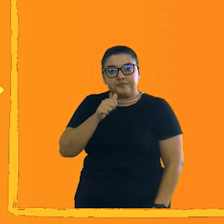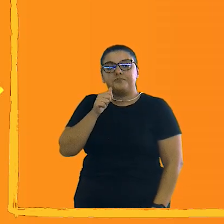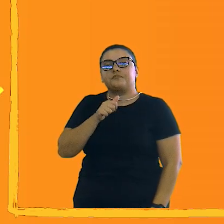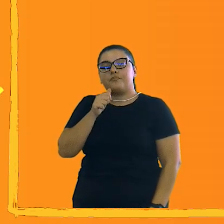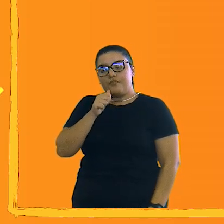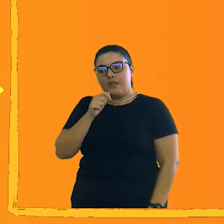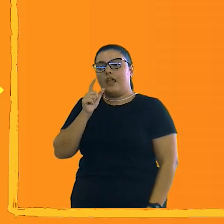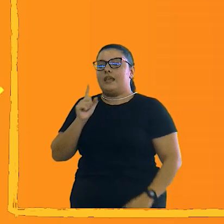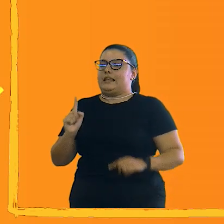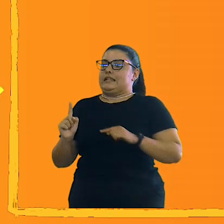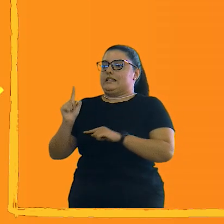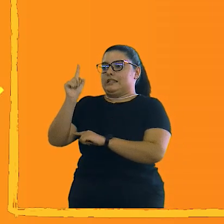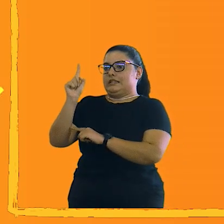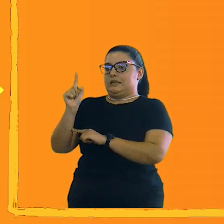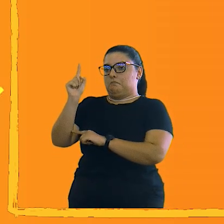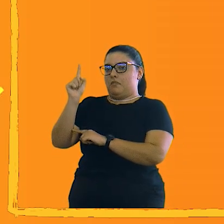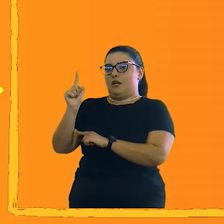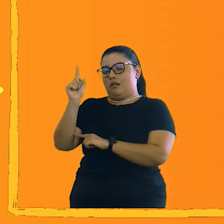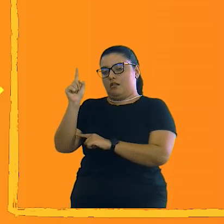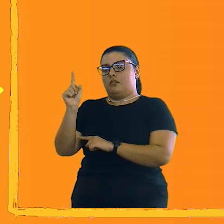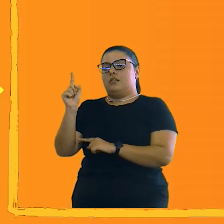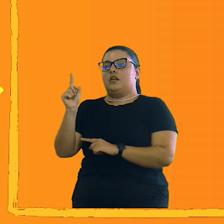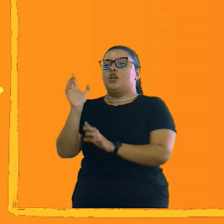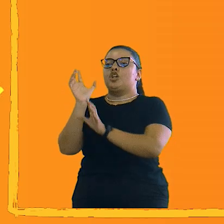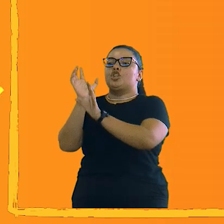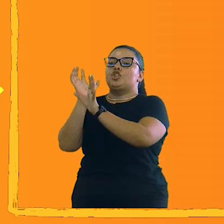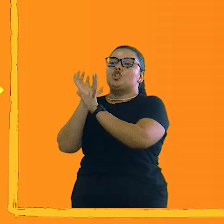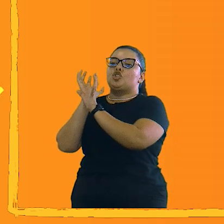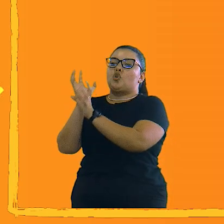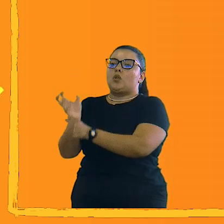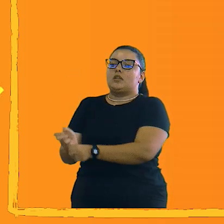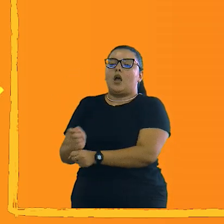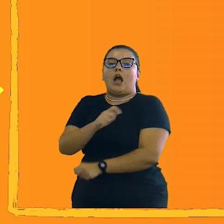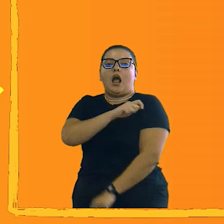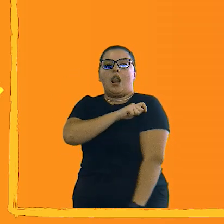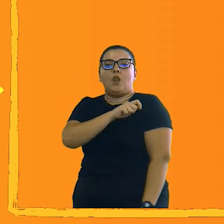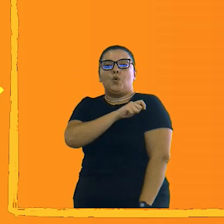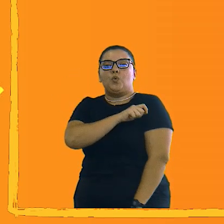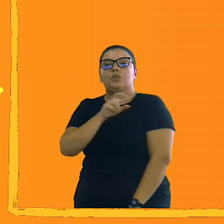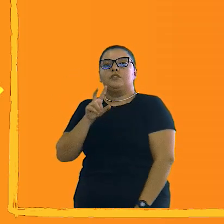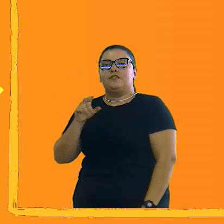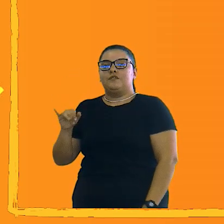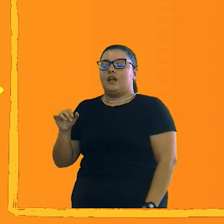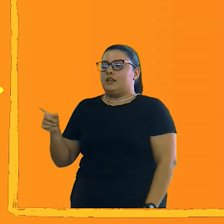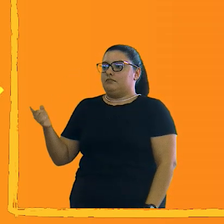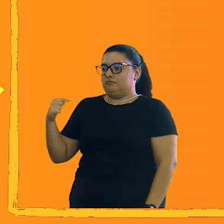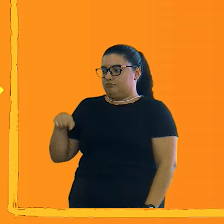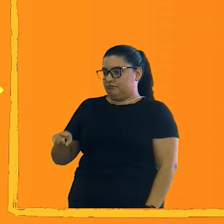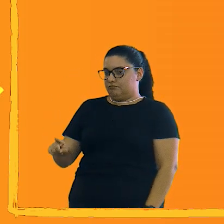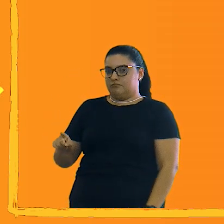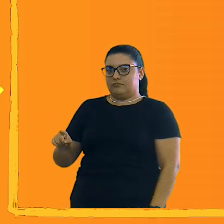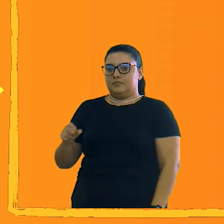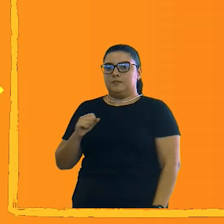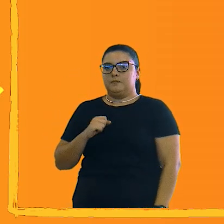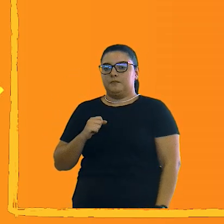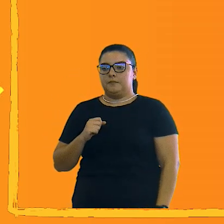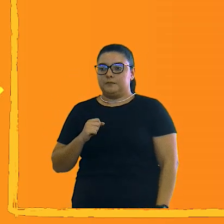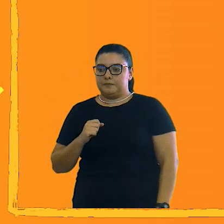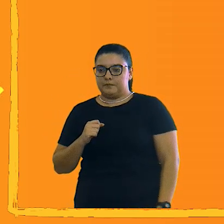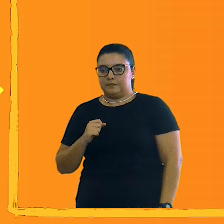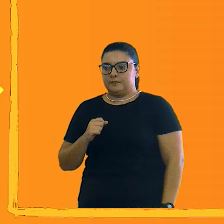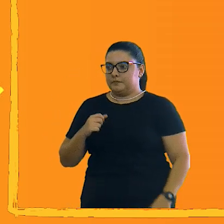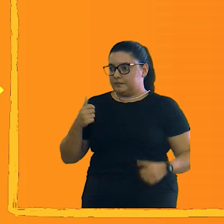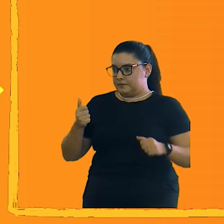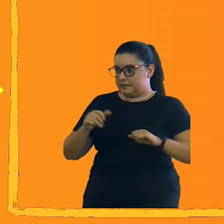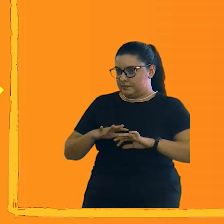fica no numerador total de alunos vai pro denominador Deu